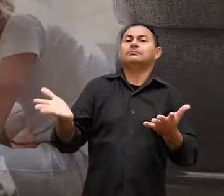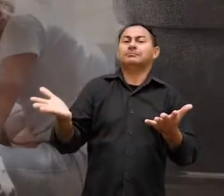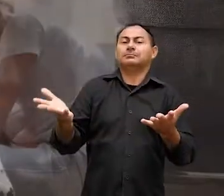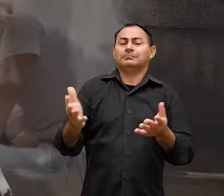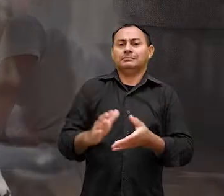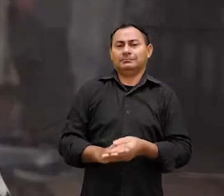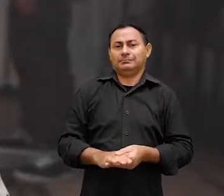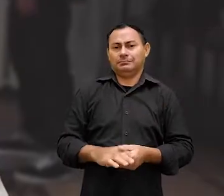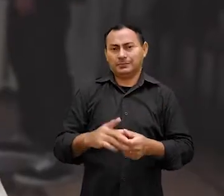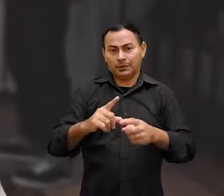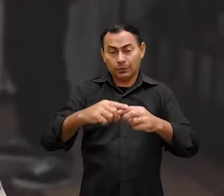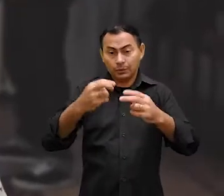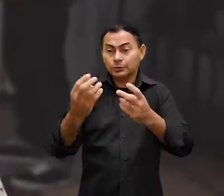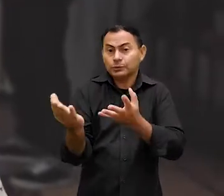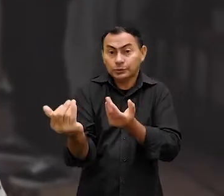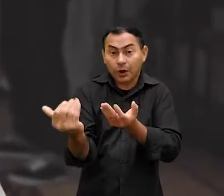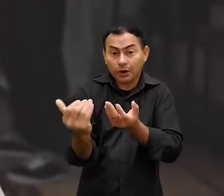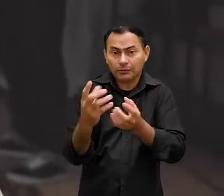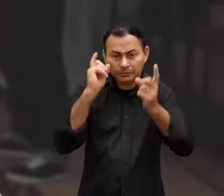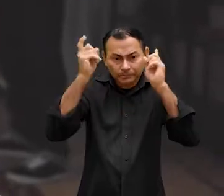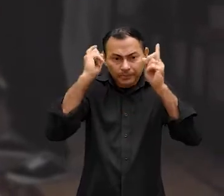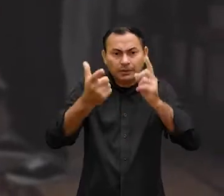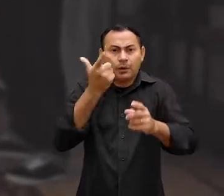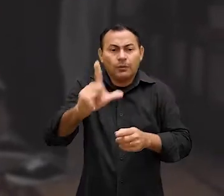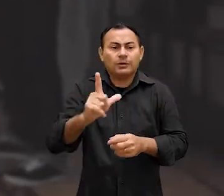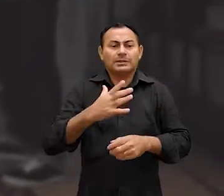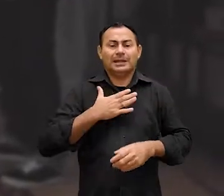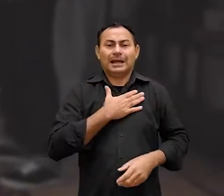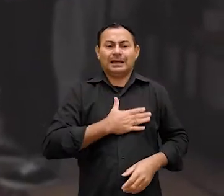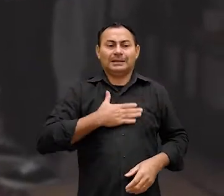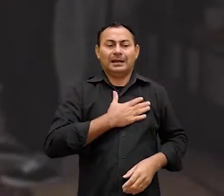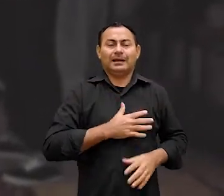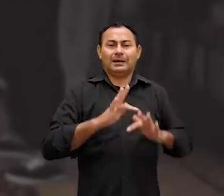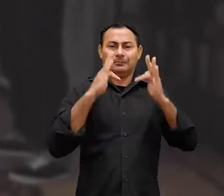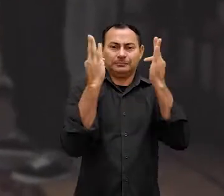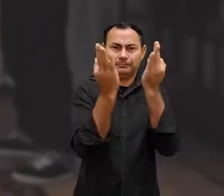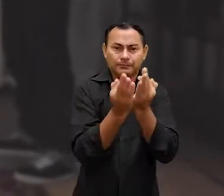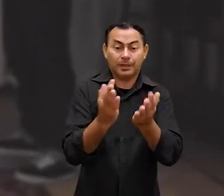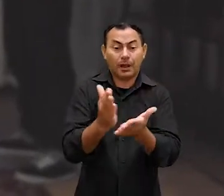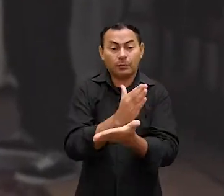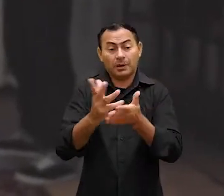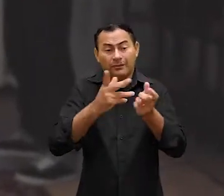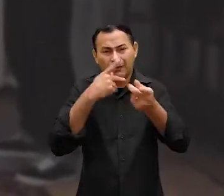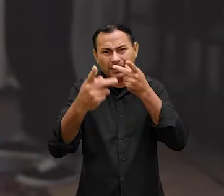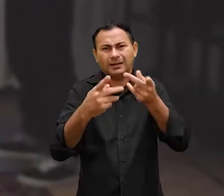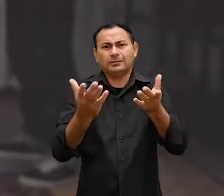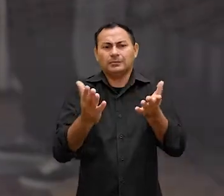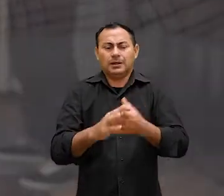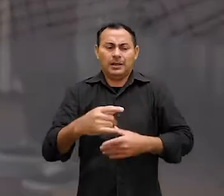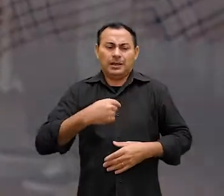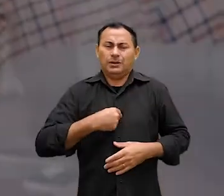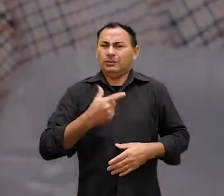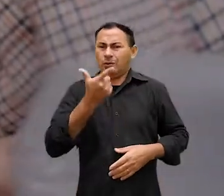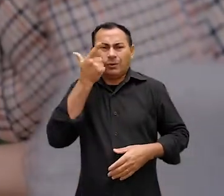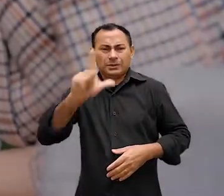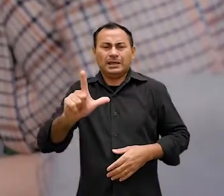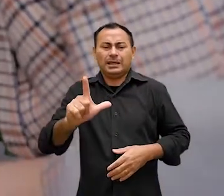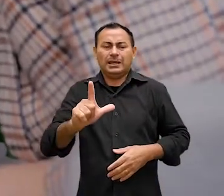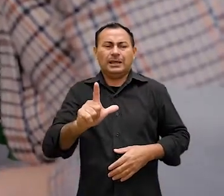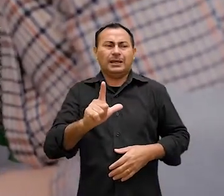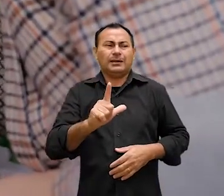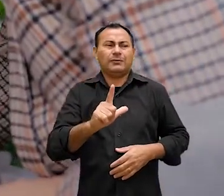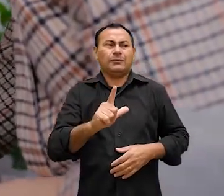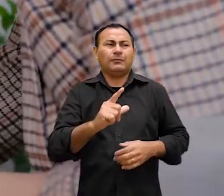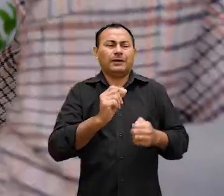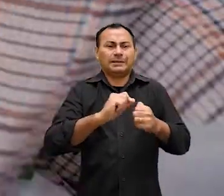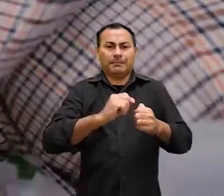das preocupações dos jovens é não conseguir agradar os pais. Alguns dizem, Eu não consigo agradar meu pai,